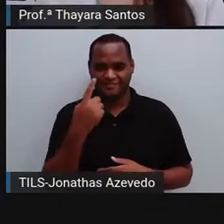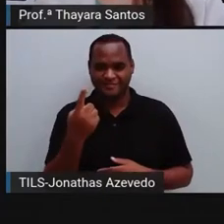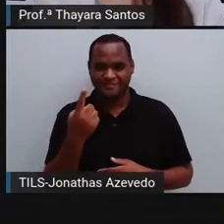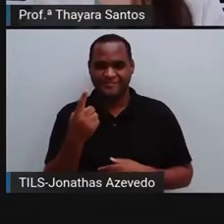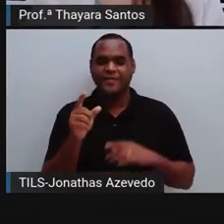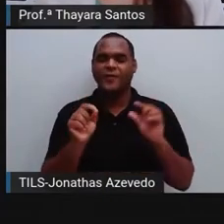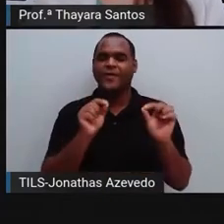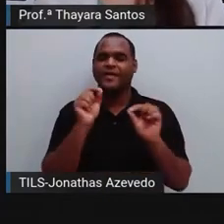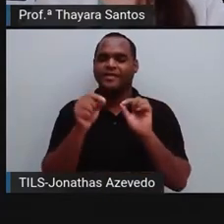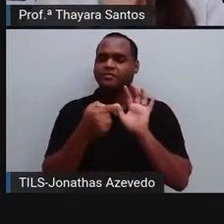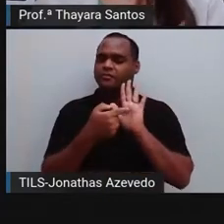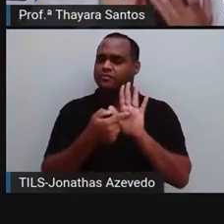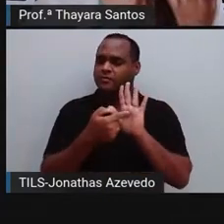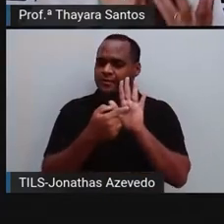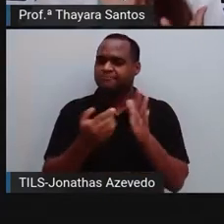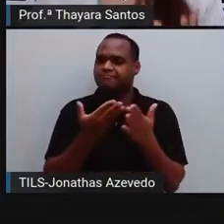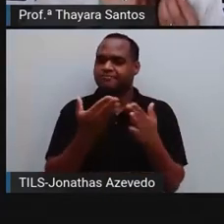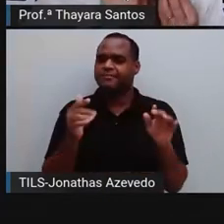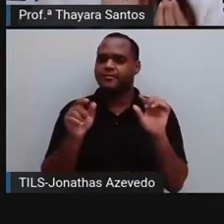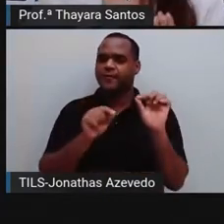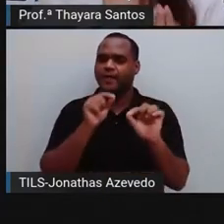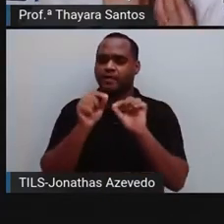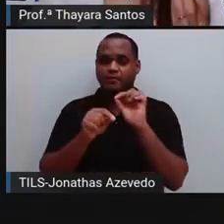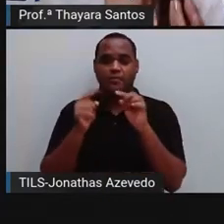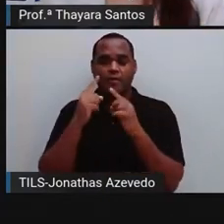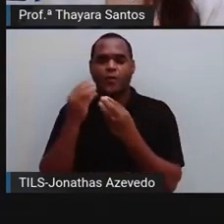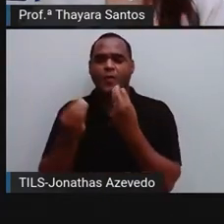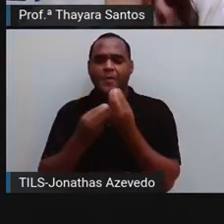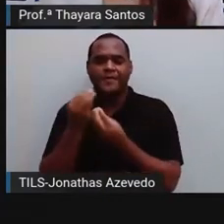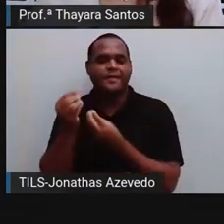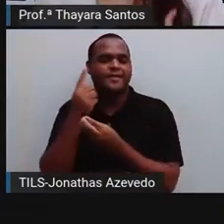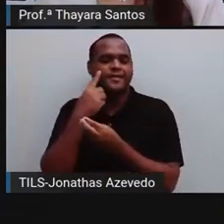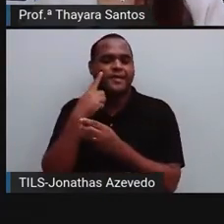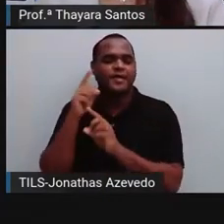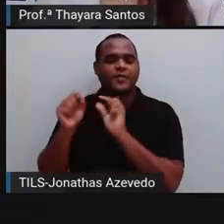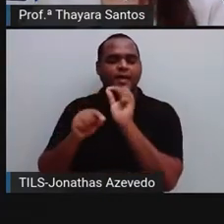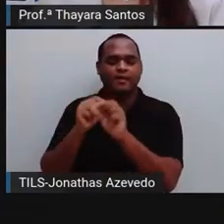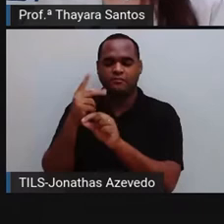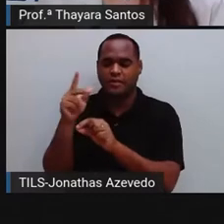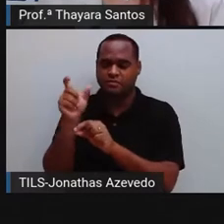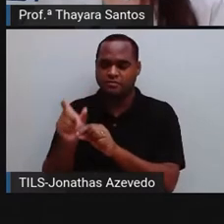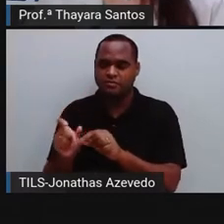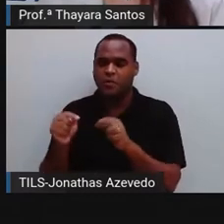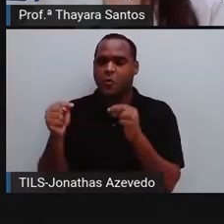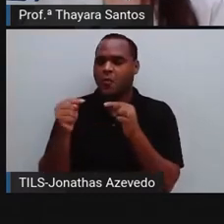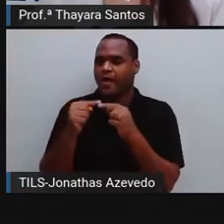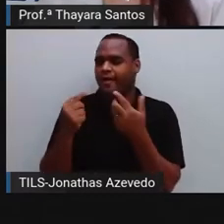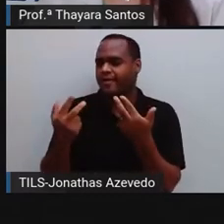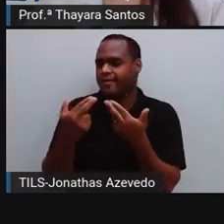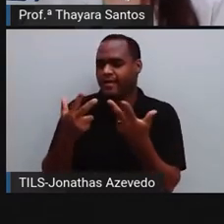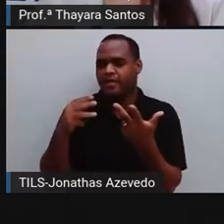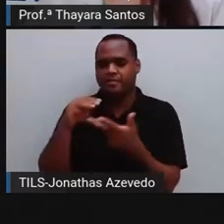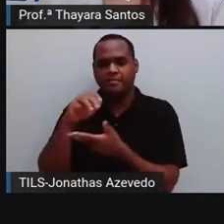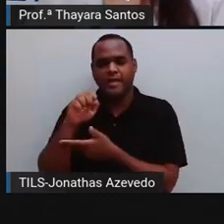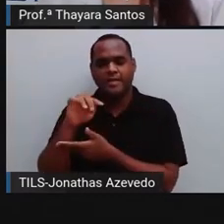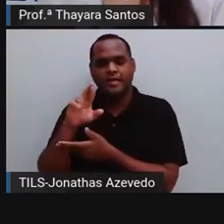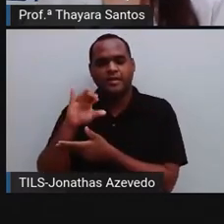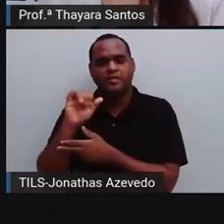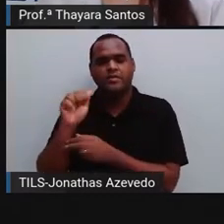esse simulador aqui, ele vai mostrar para a gente como é que esses átomos se comportam em cada um dos estados da matéria. Vamos